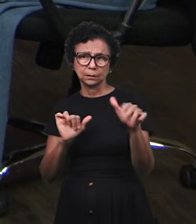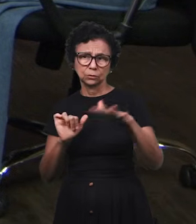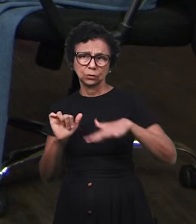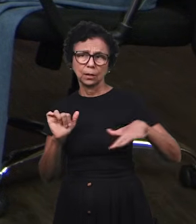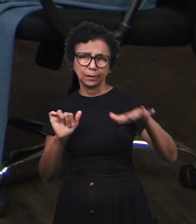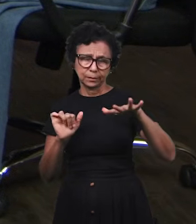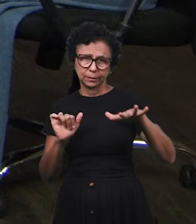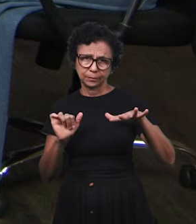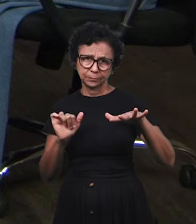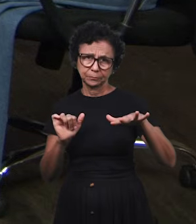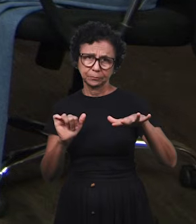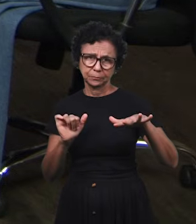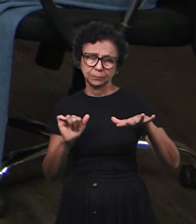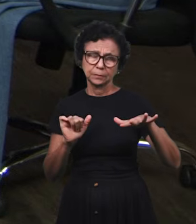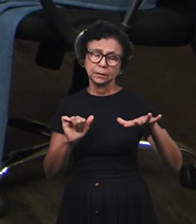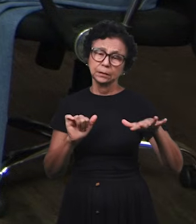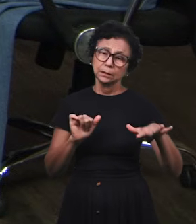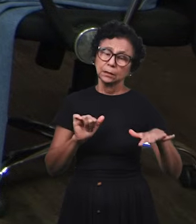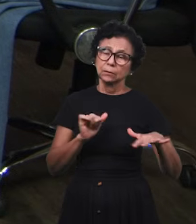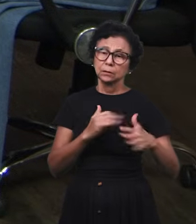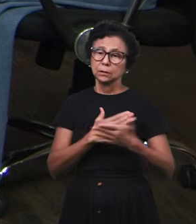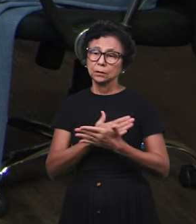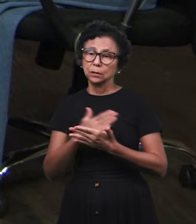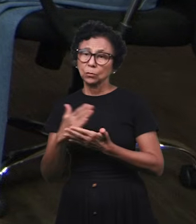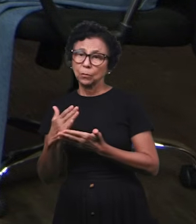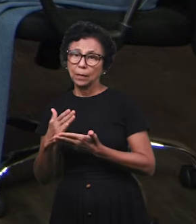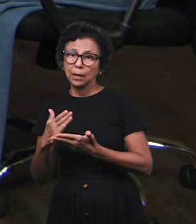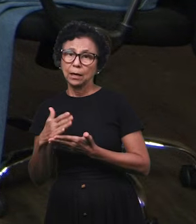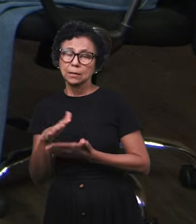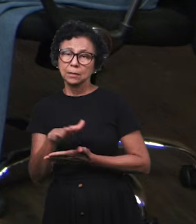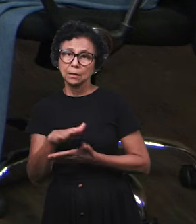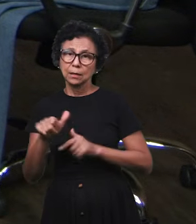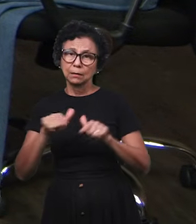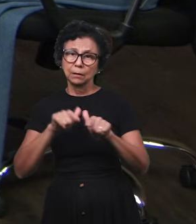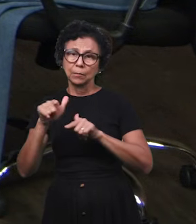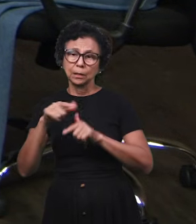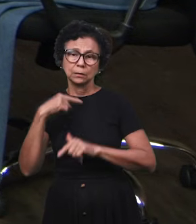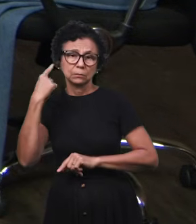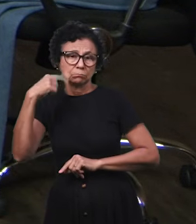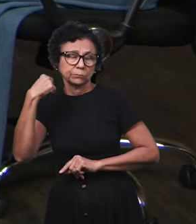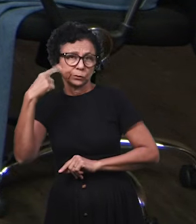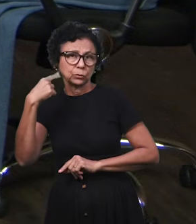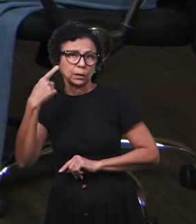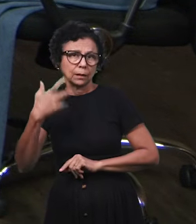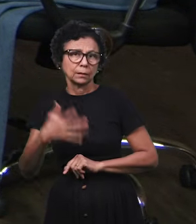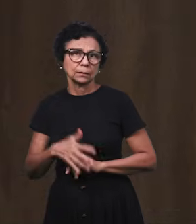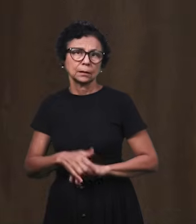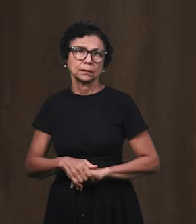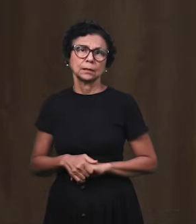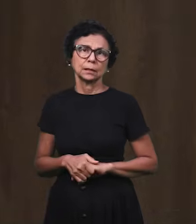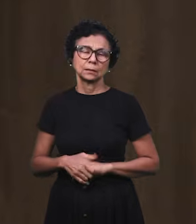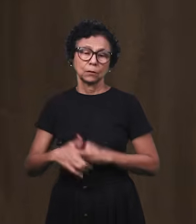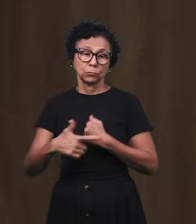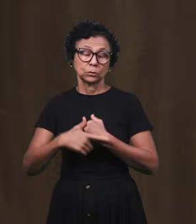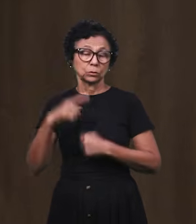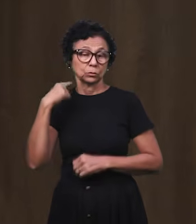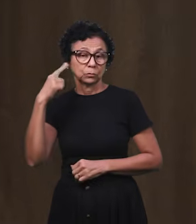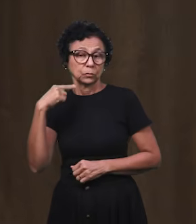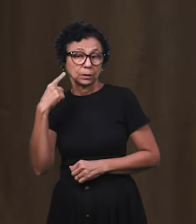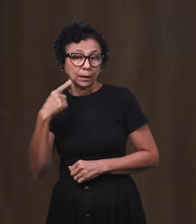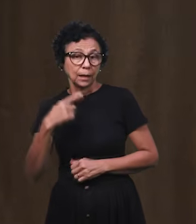advogado, né, está consolidado, raramente ele vai querer mudar de área. Se eu estou consolidado, eu estou satisfeito, eu gosto